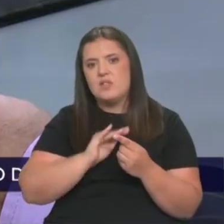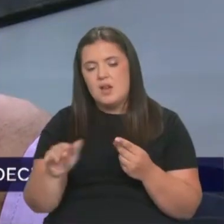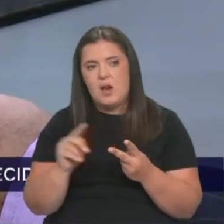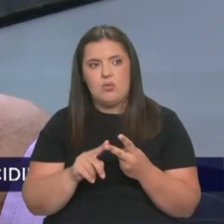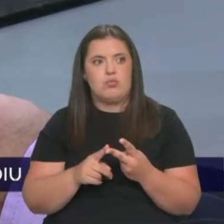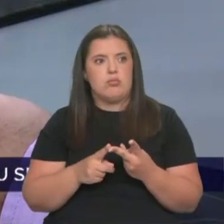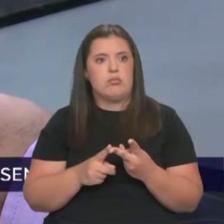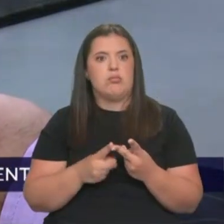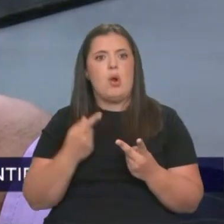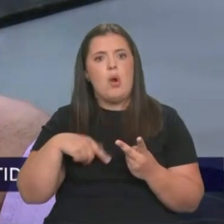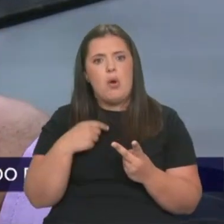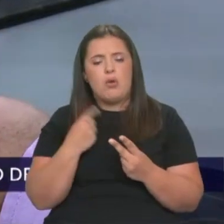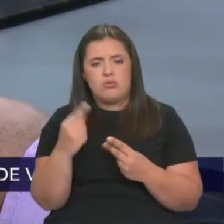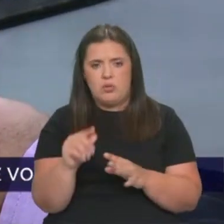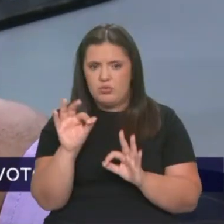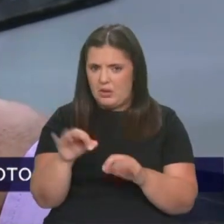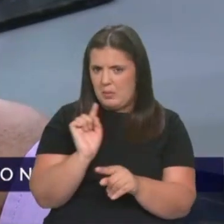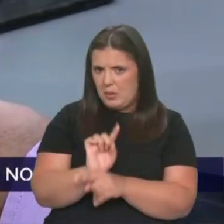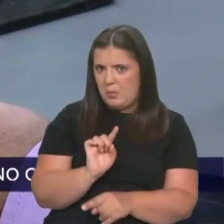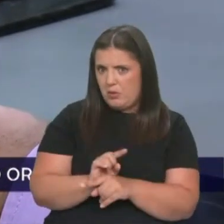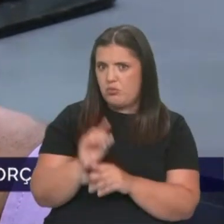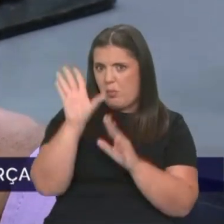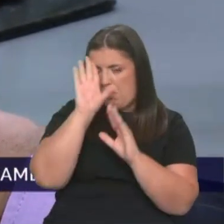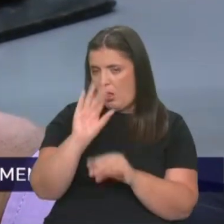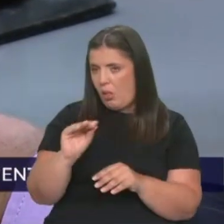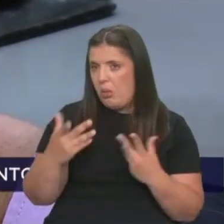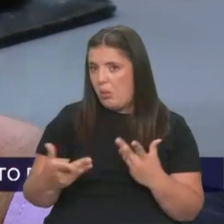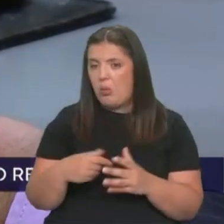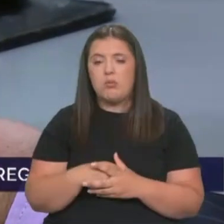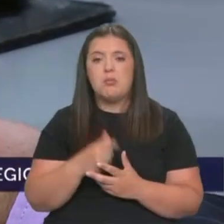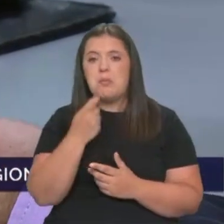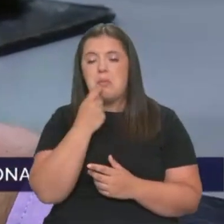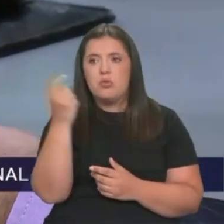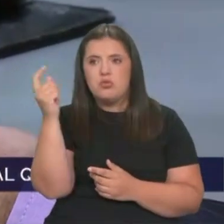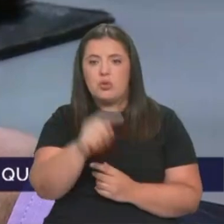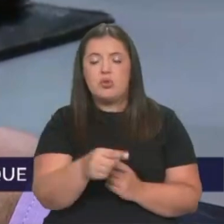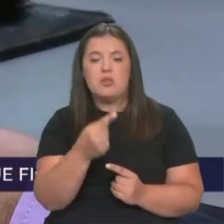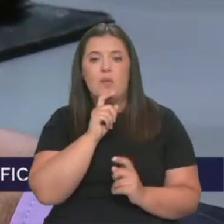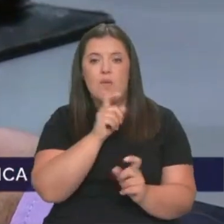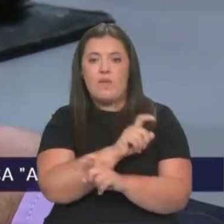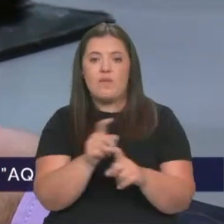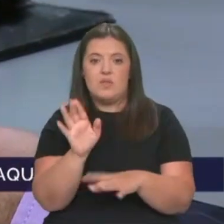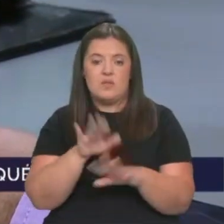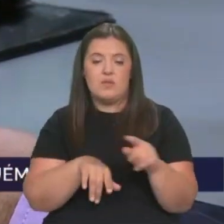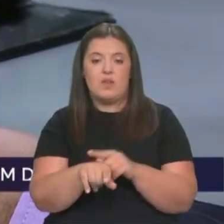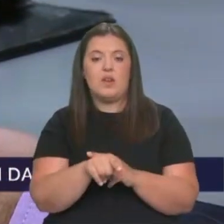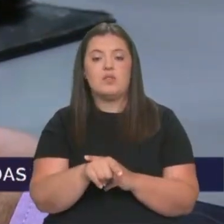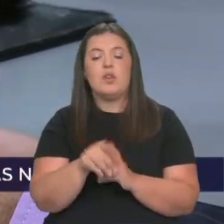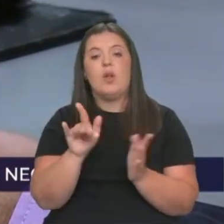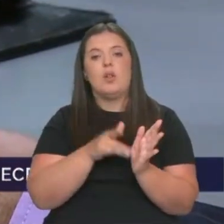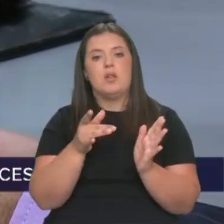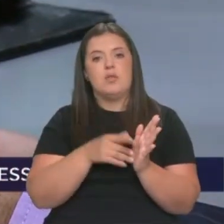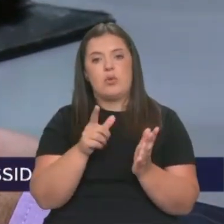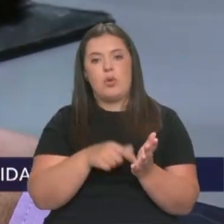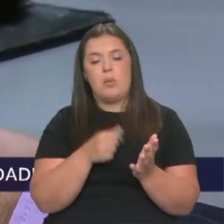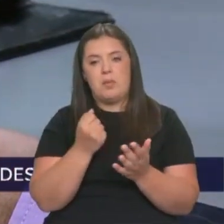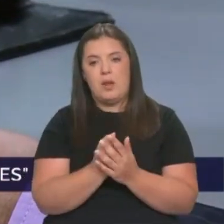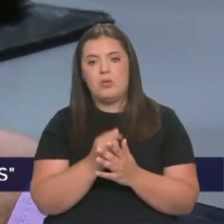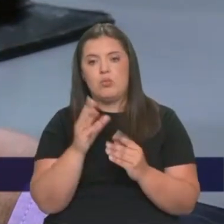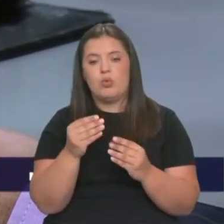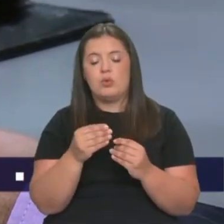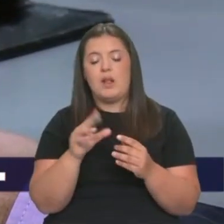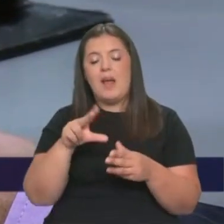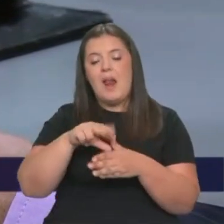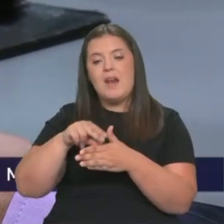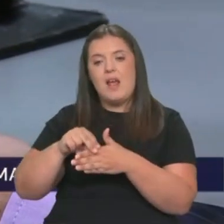que vamos ter o mesmo tratamento para a Lua, para os asteroides? Ele lança aqui um alerta. É também um livro muito completo porque tem aqui dentro os